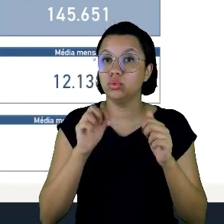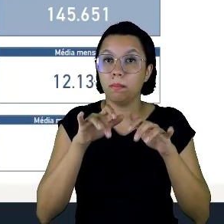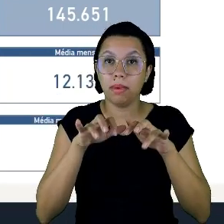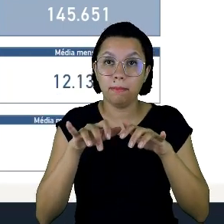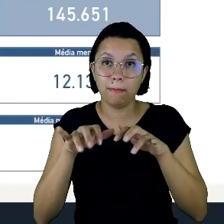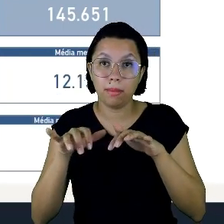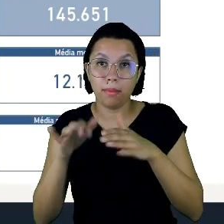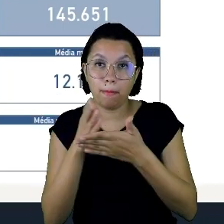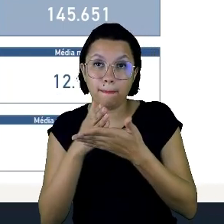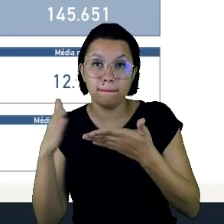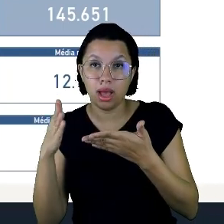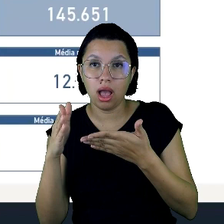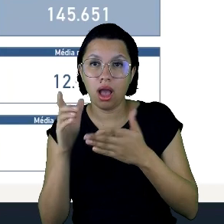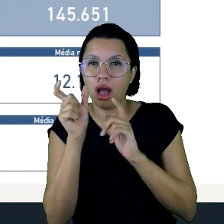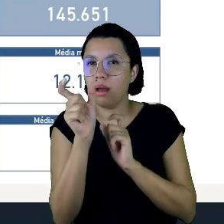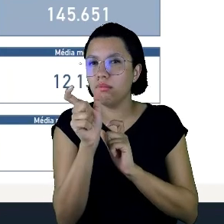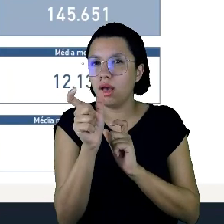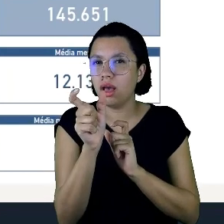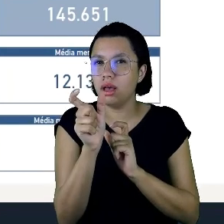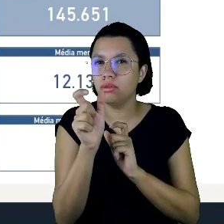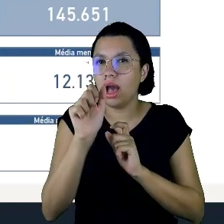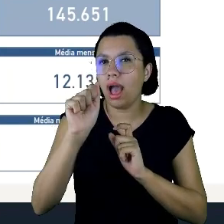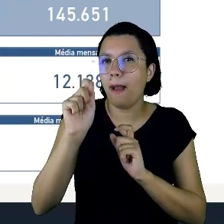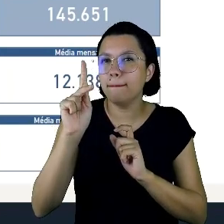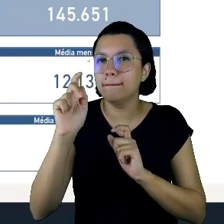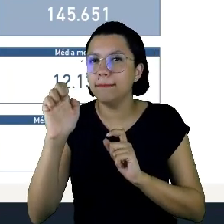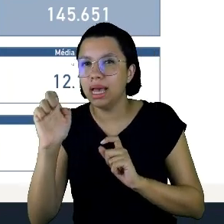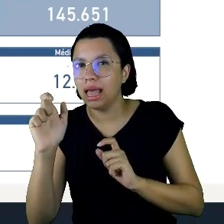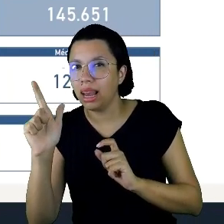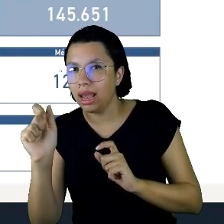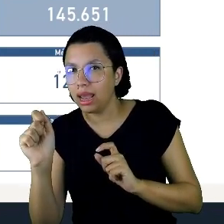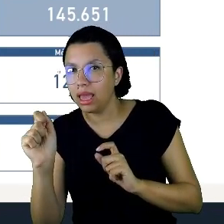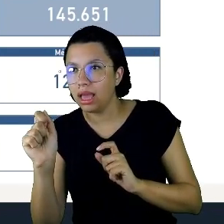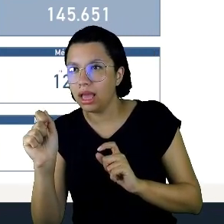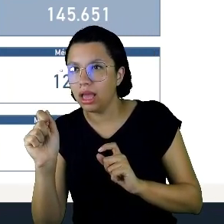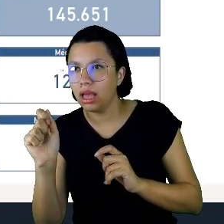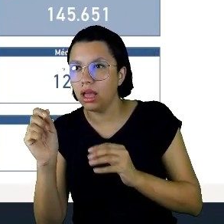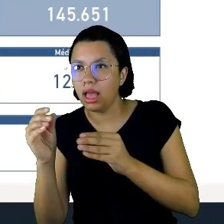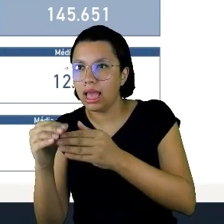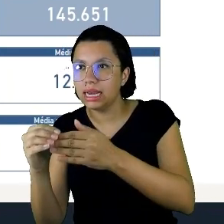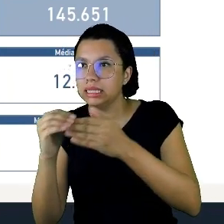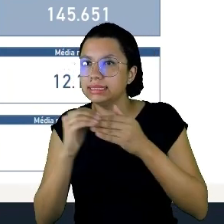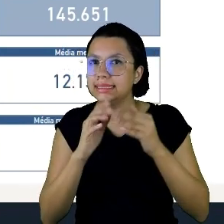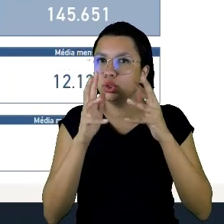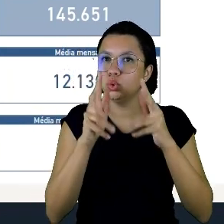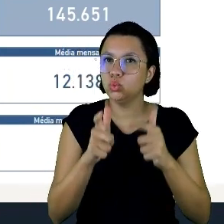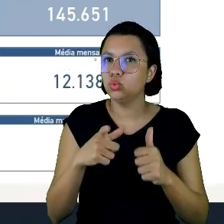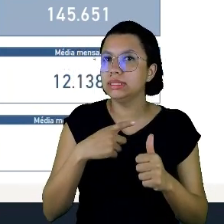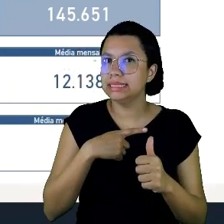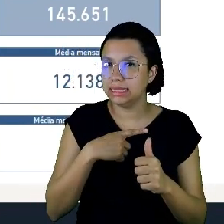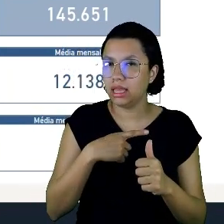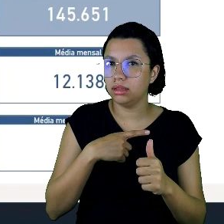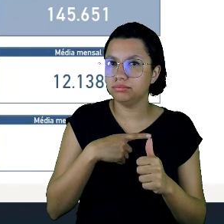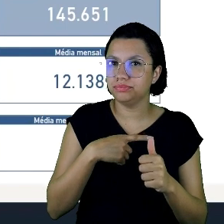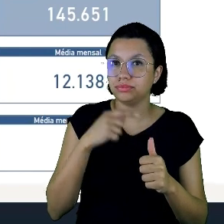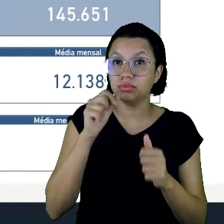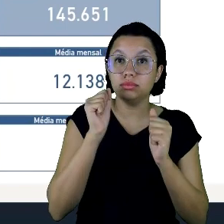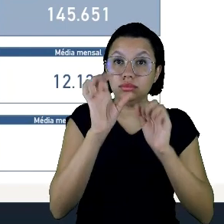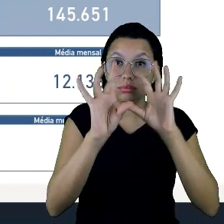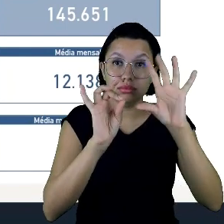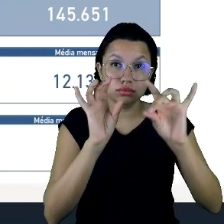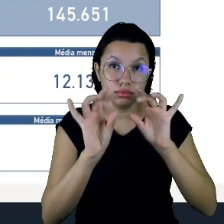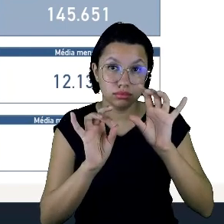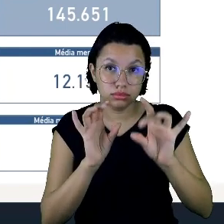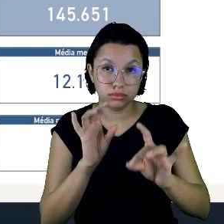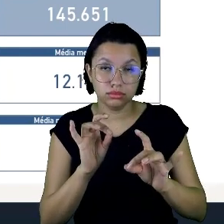classes do CNJ, mas é possível digitar uma parte da palavra, por exemplo, apelar. Ele traz tudo que tem